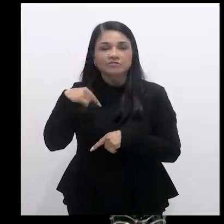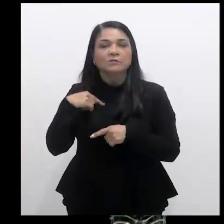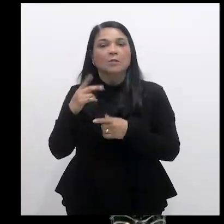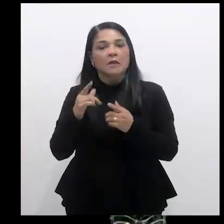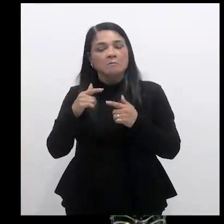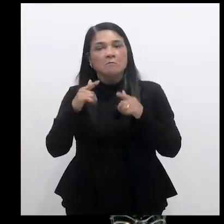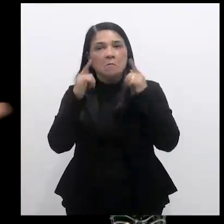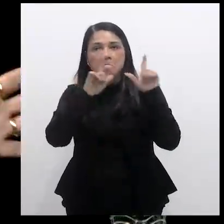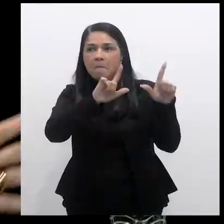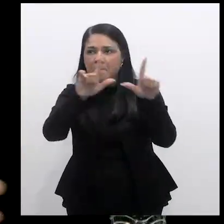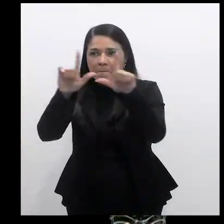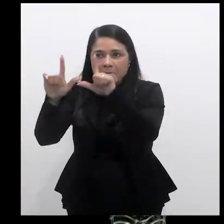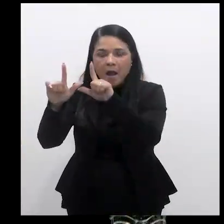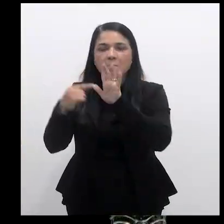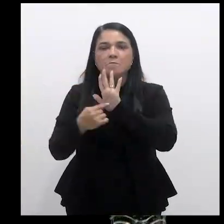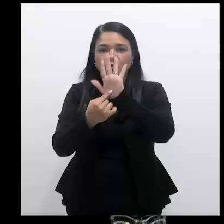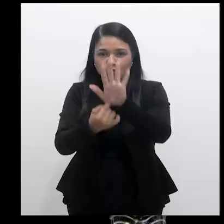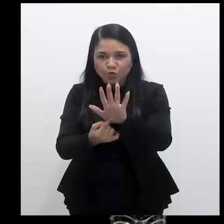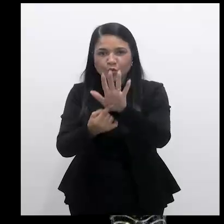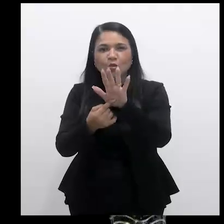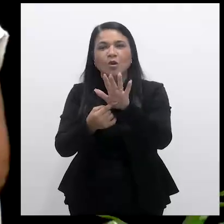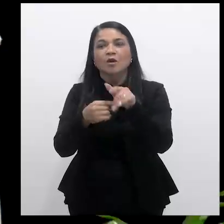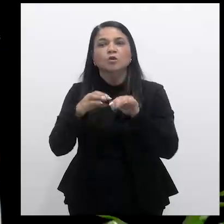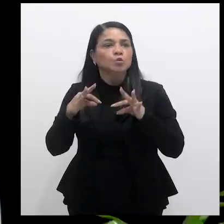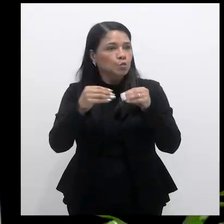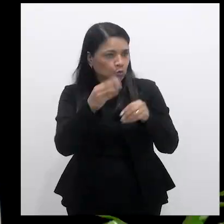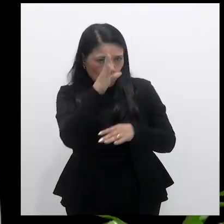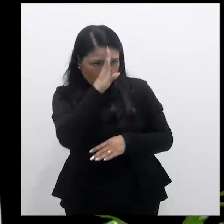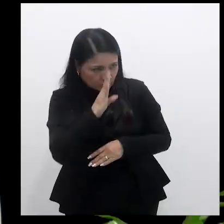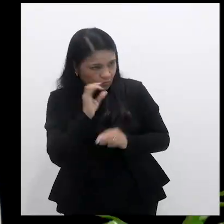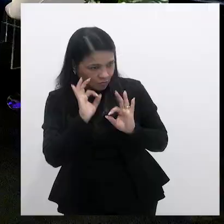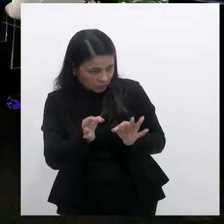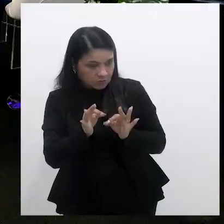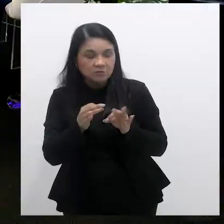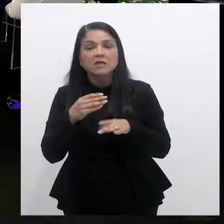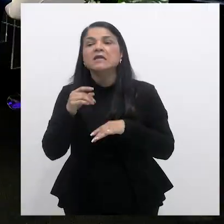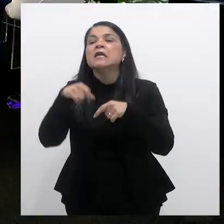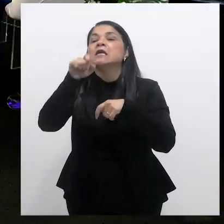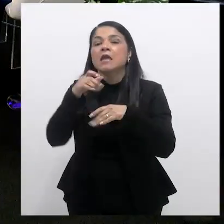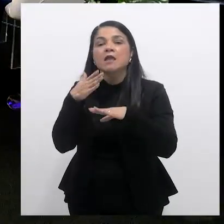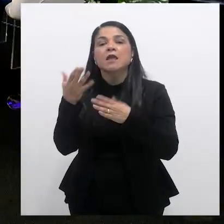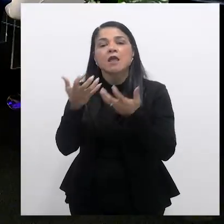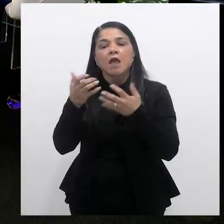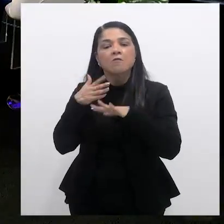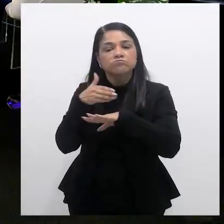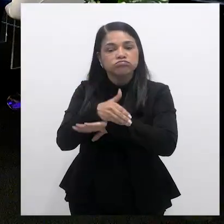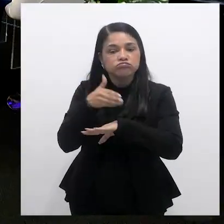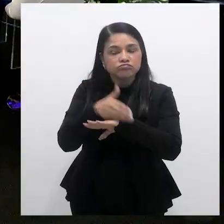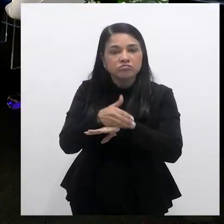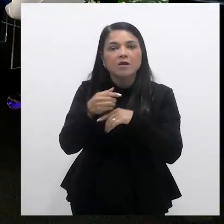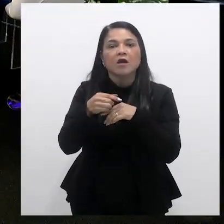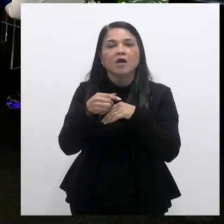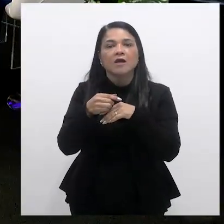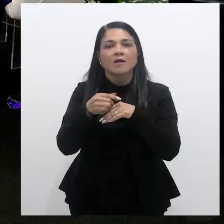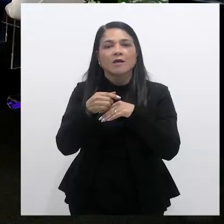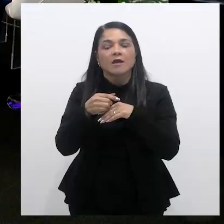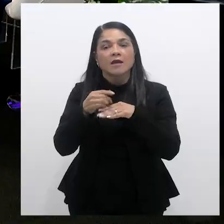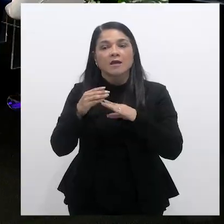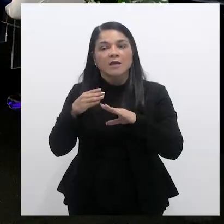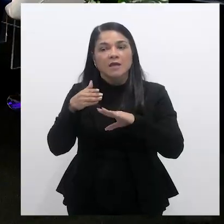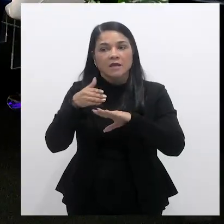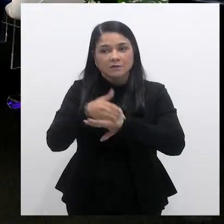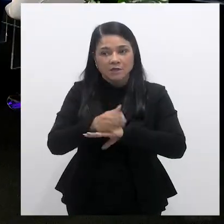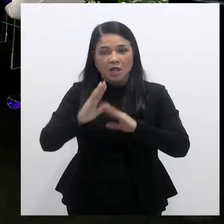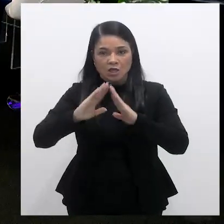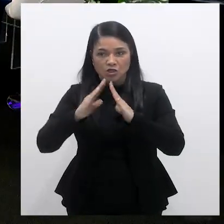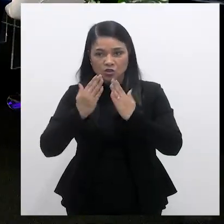apresentações e vamos ter uma série de outras apresentações. E tudo isso é gratuito? Tudo e gratuito. Quem quiser também participar, faz o quê? Procura de que maneira? É Como é que só